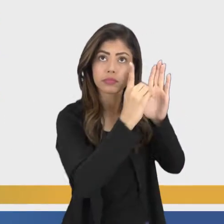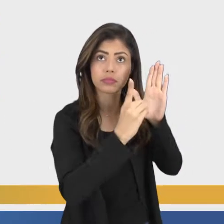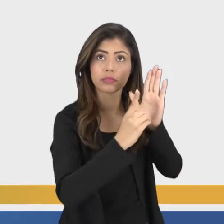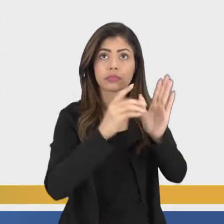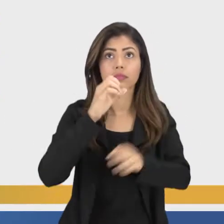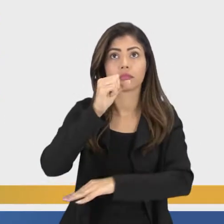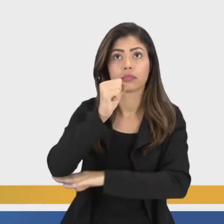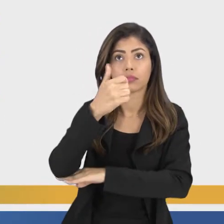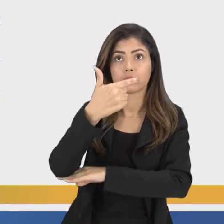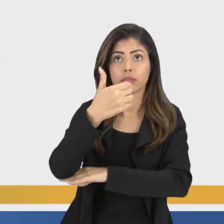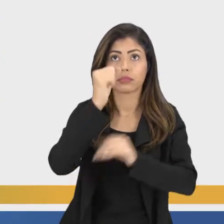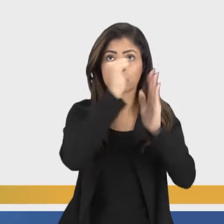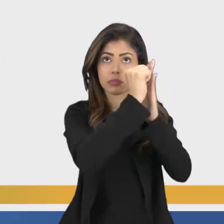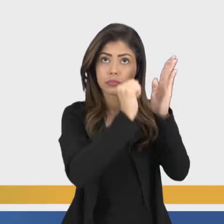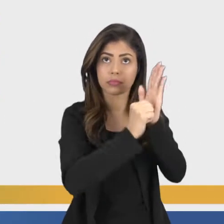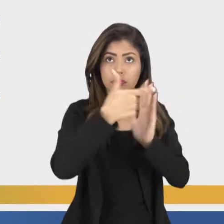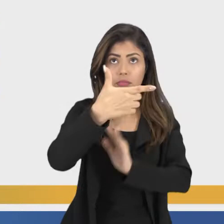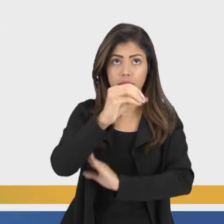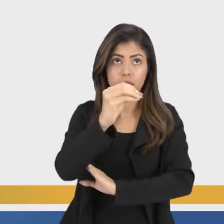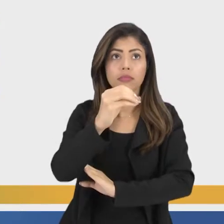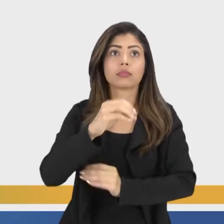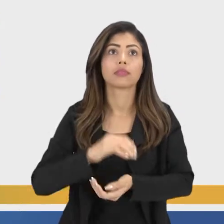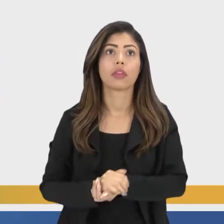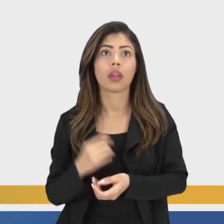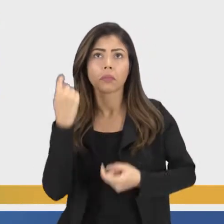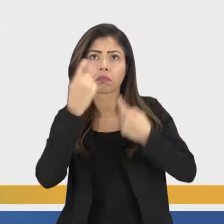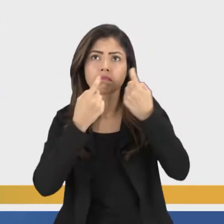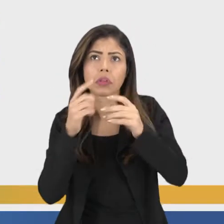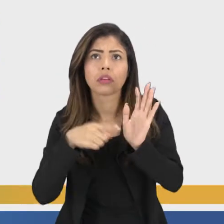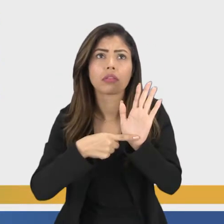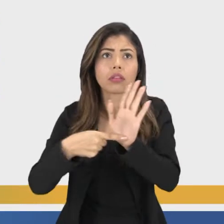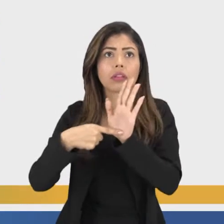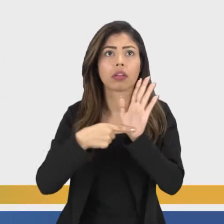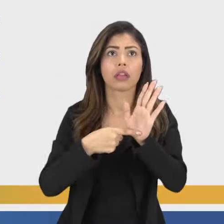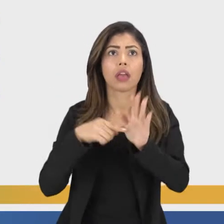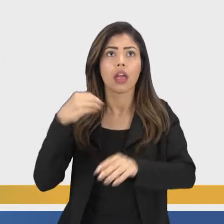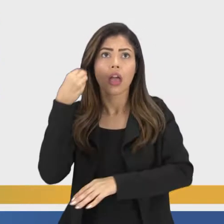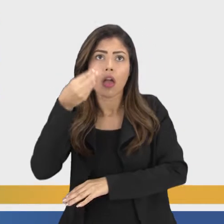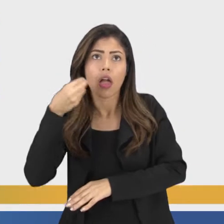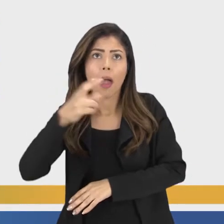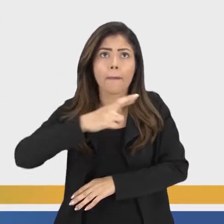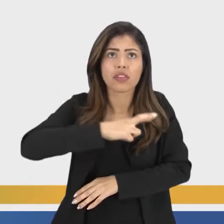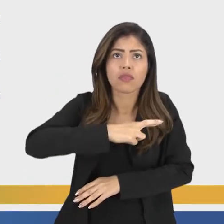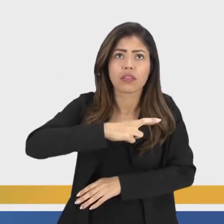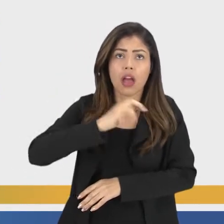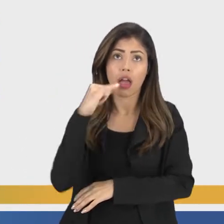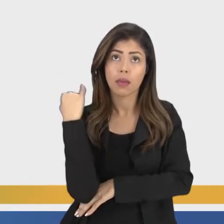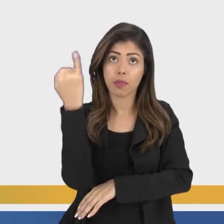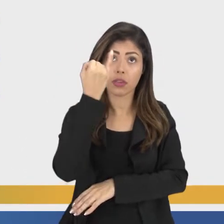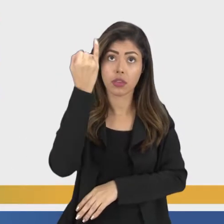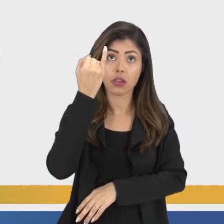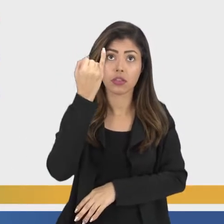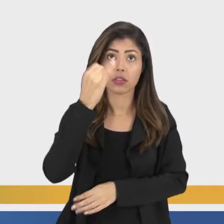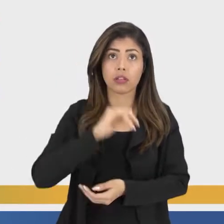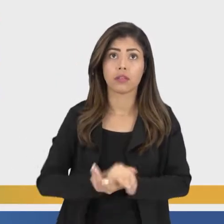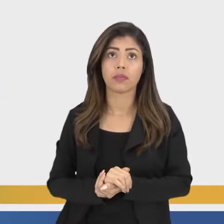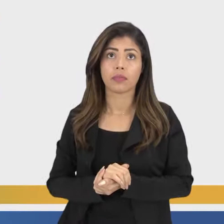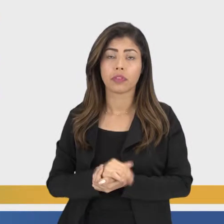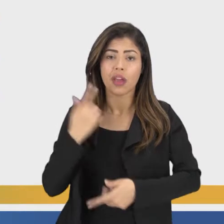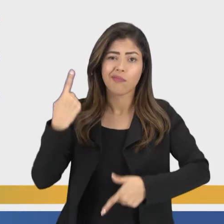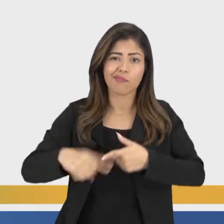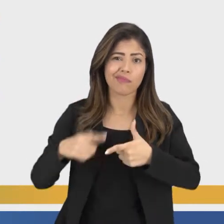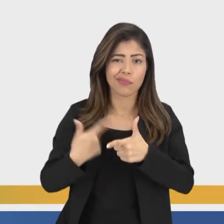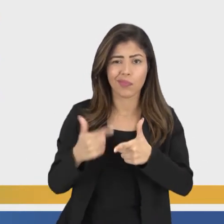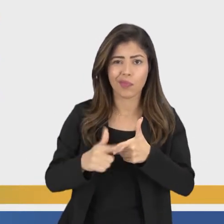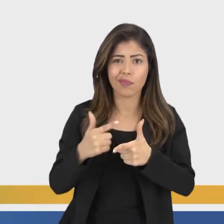últimas décadas do século XX, expressam aspectos particularmente importantes da